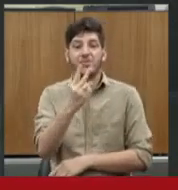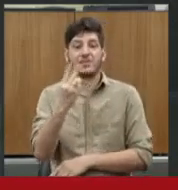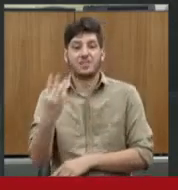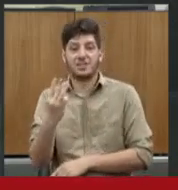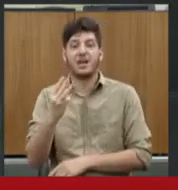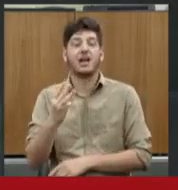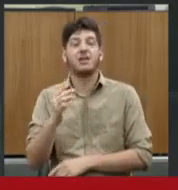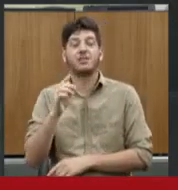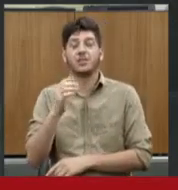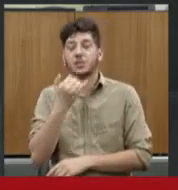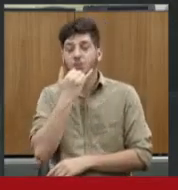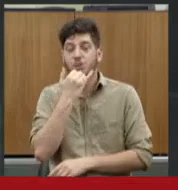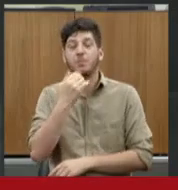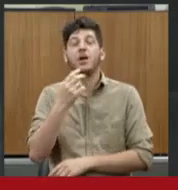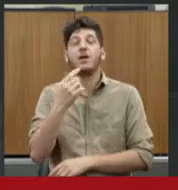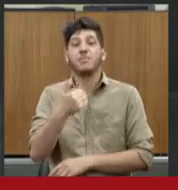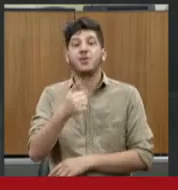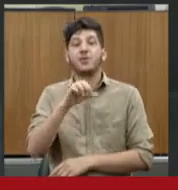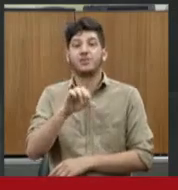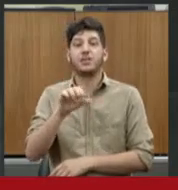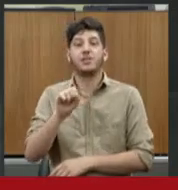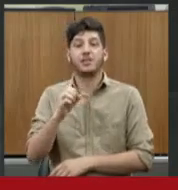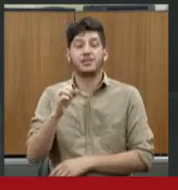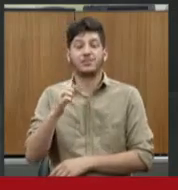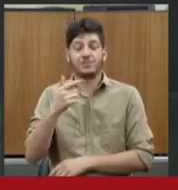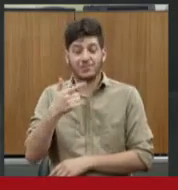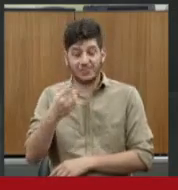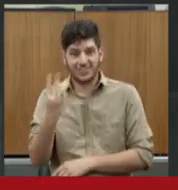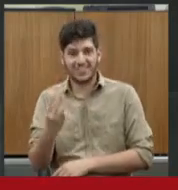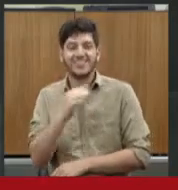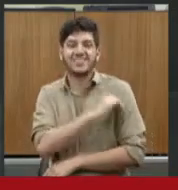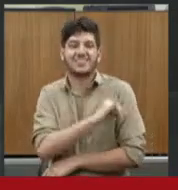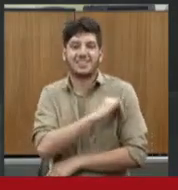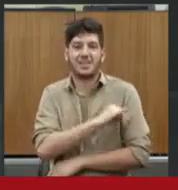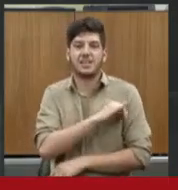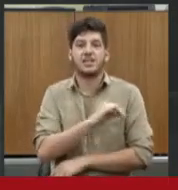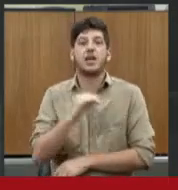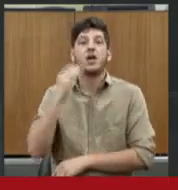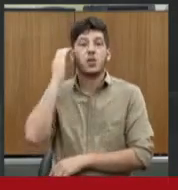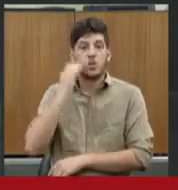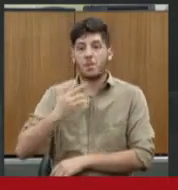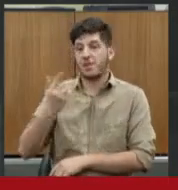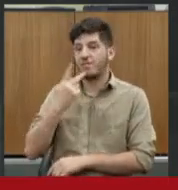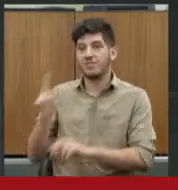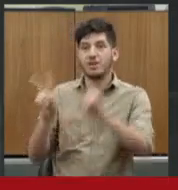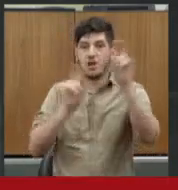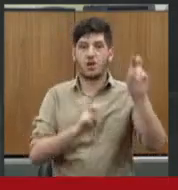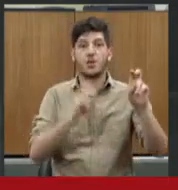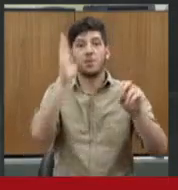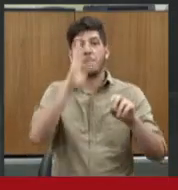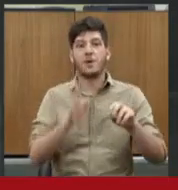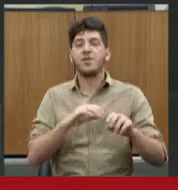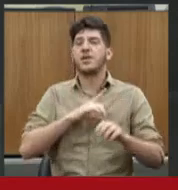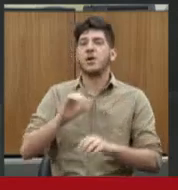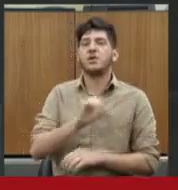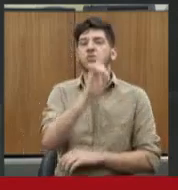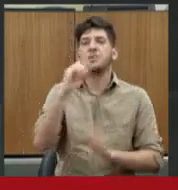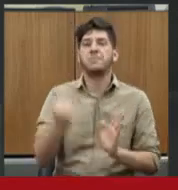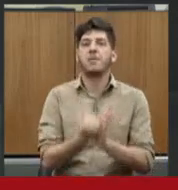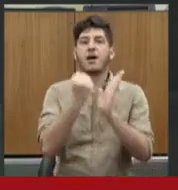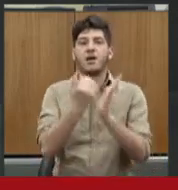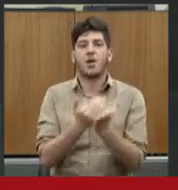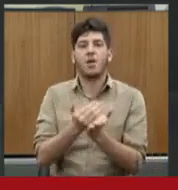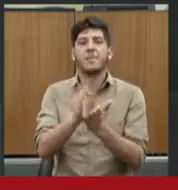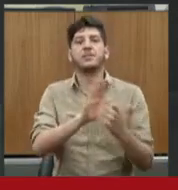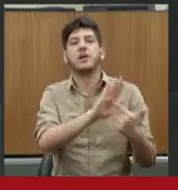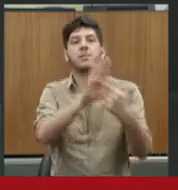Pedro, abre aspas, é hoje o dia maior que o Brasil tem tido, dia em que ele, pela primeira vez, começa a mostrar ao